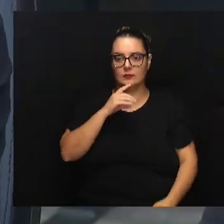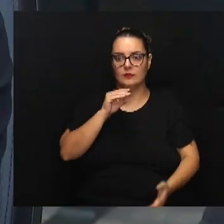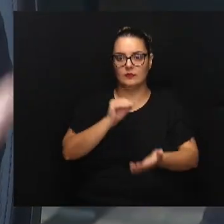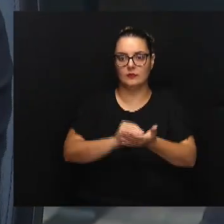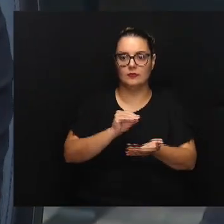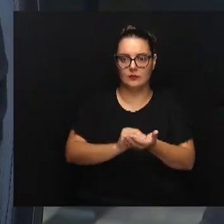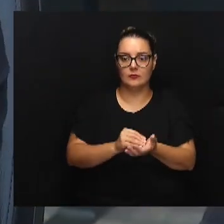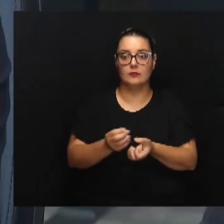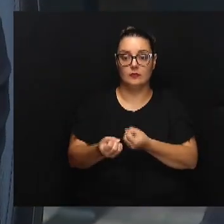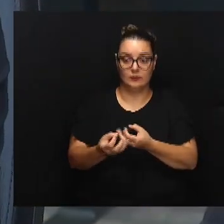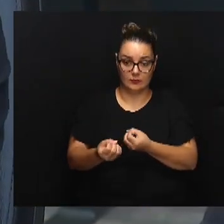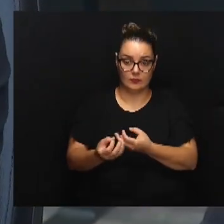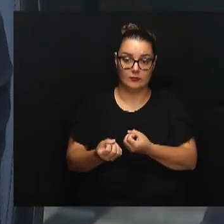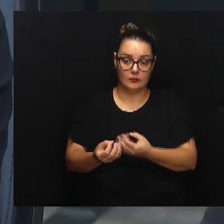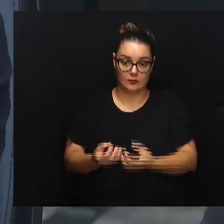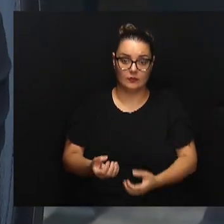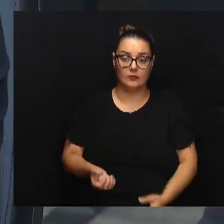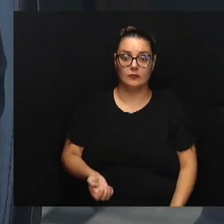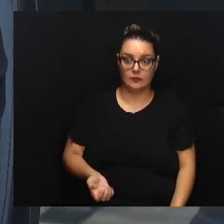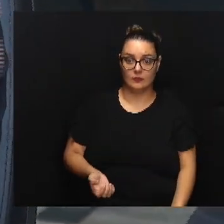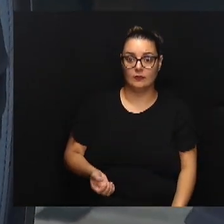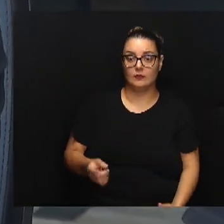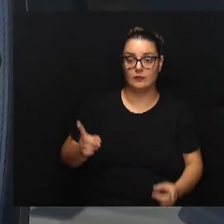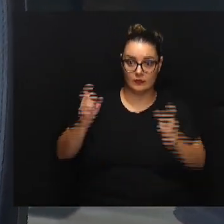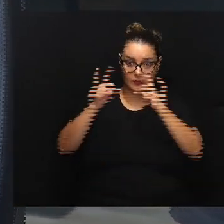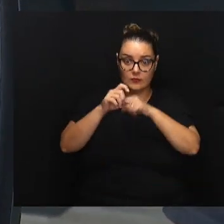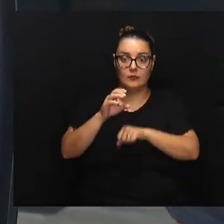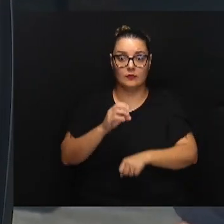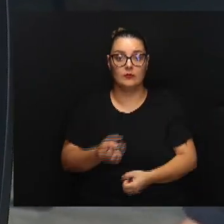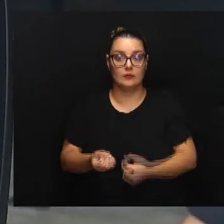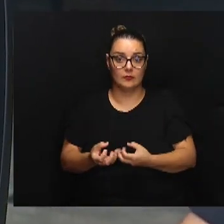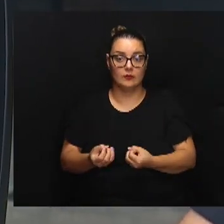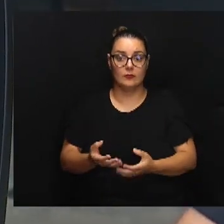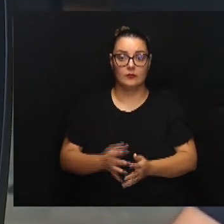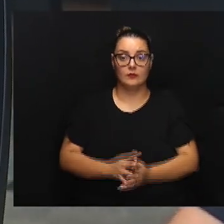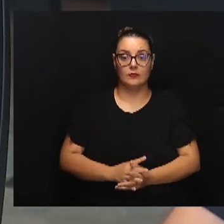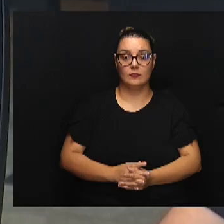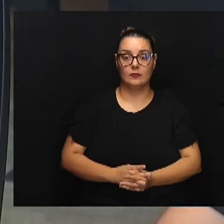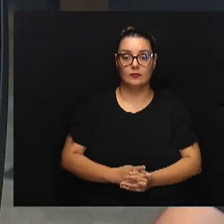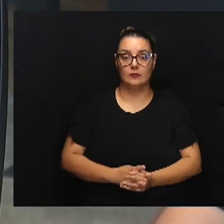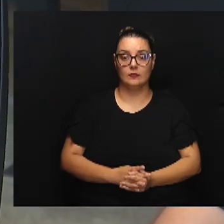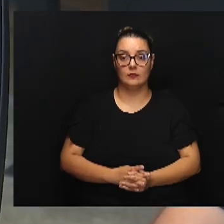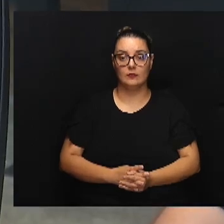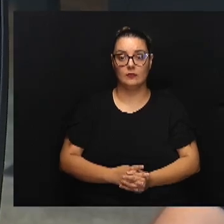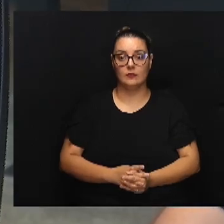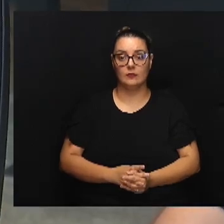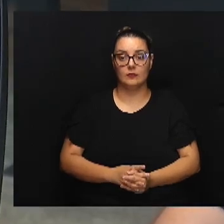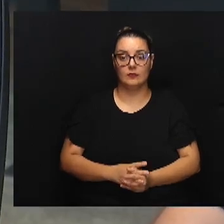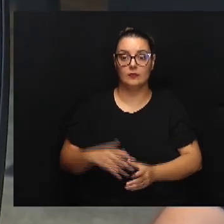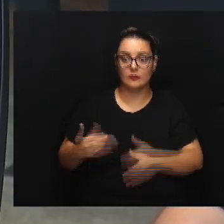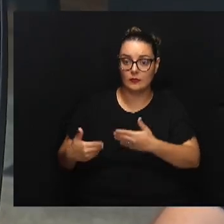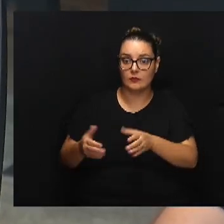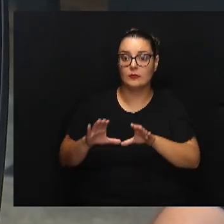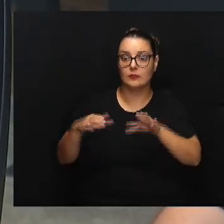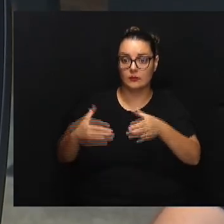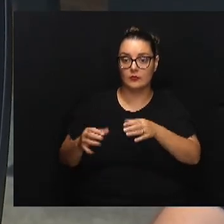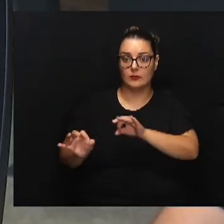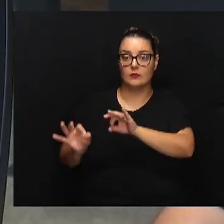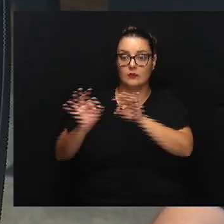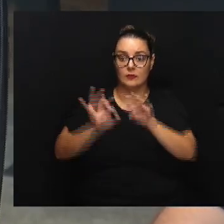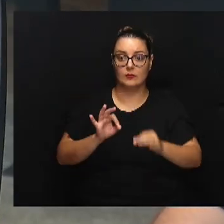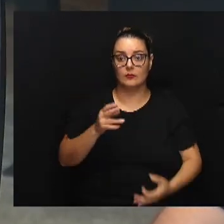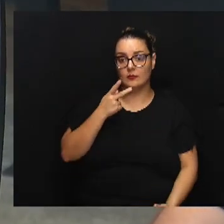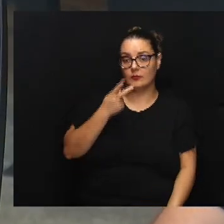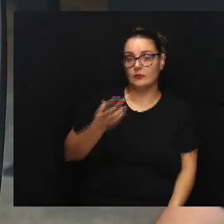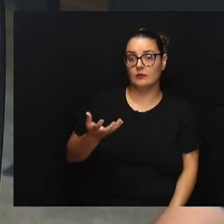dados enorme quando se fala em cursinhos. É muito difícil encontrar dados, informações. E nesse comitê de monitoramento que você disse,